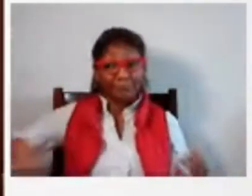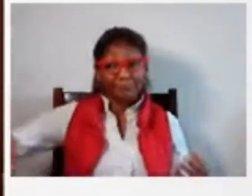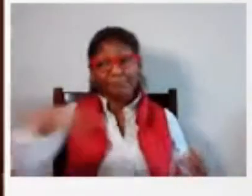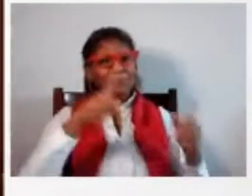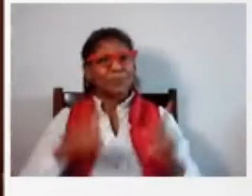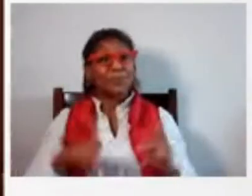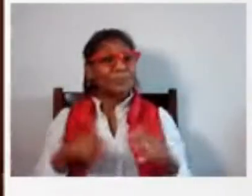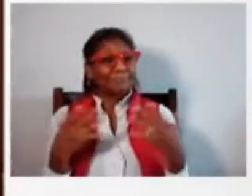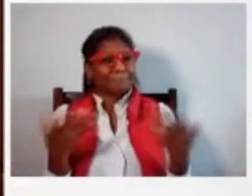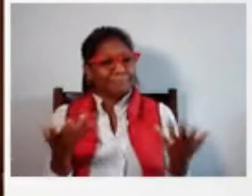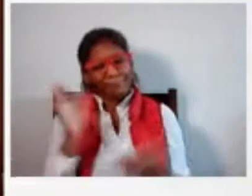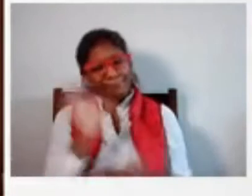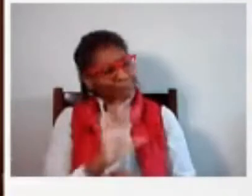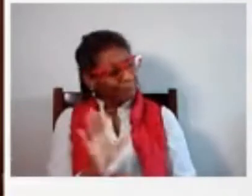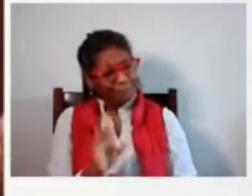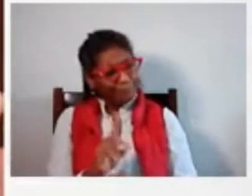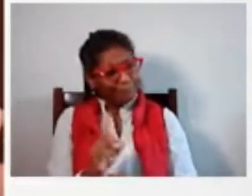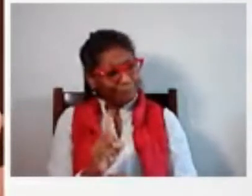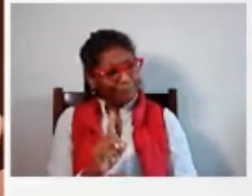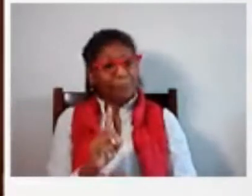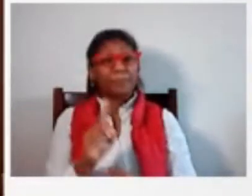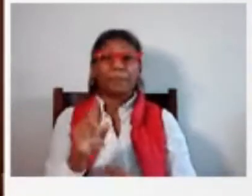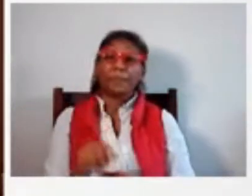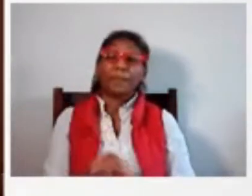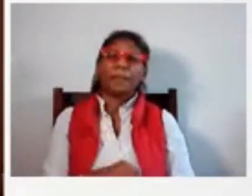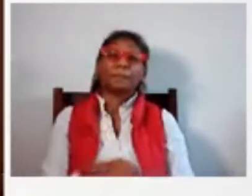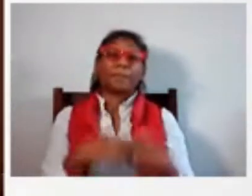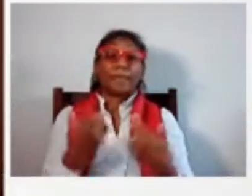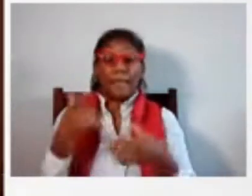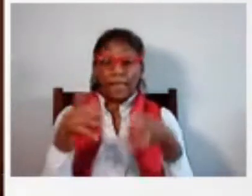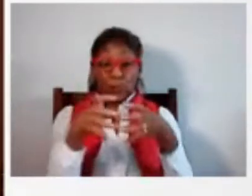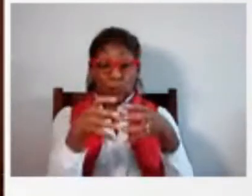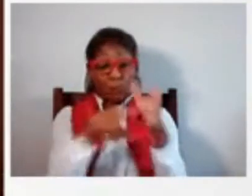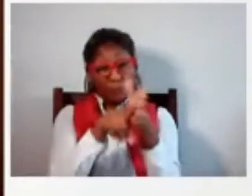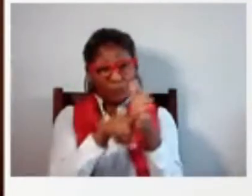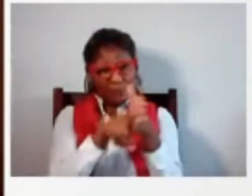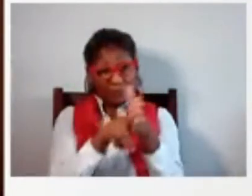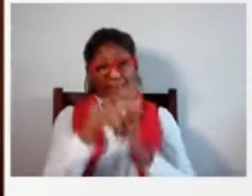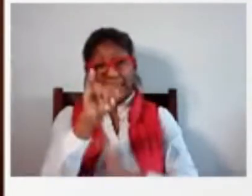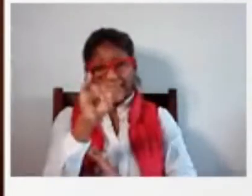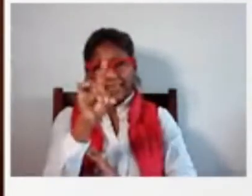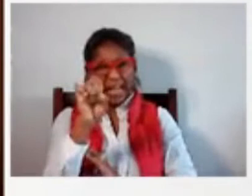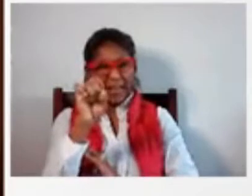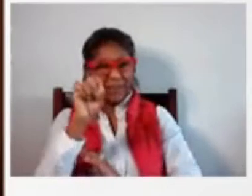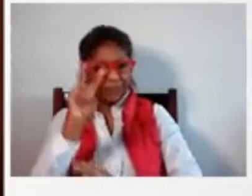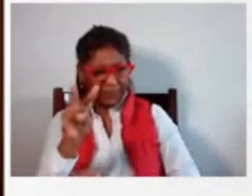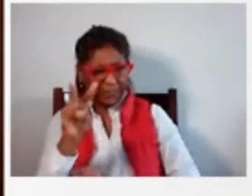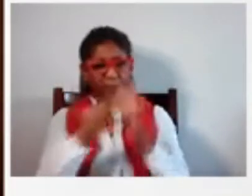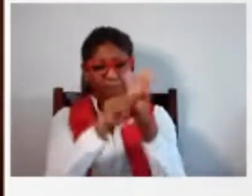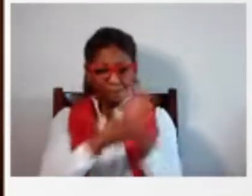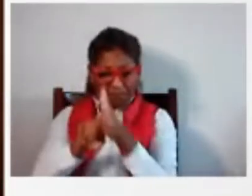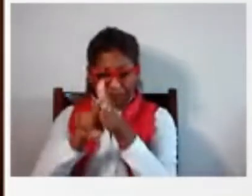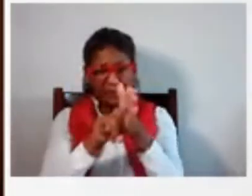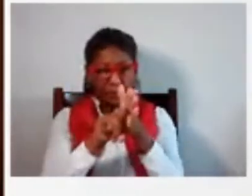como acontece em outras instâncias. O IDEB, por exemplo, que é a nota dos estados e dos municípios na